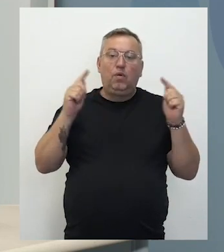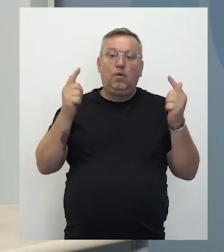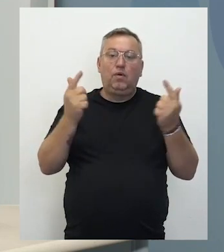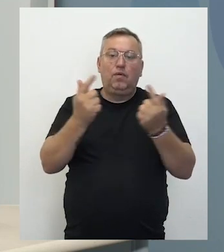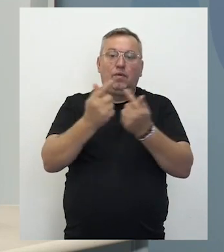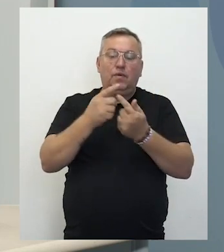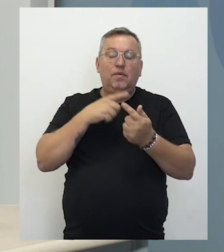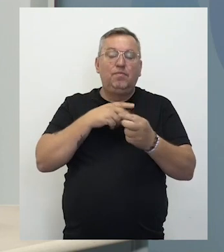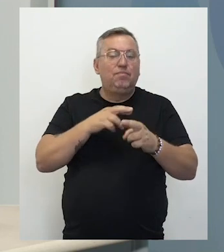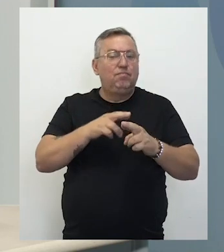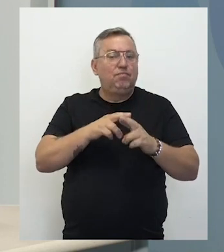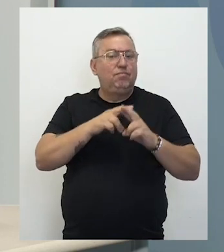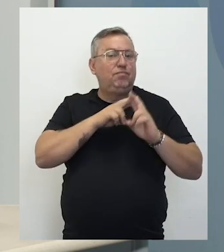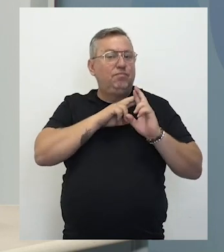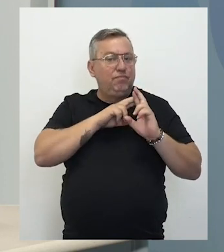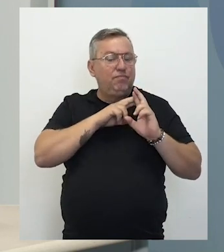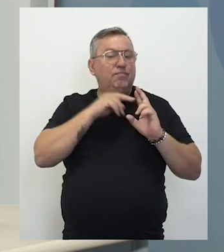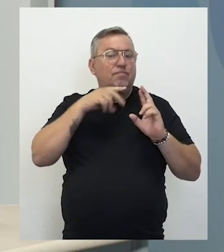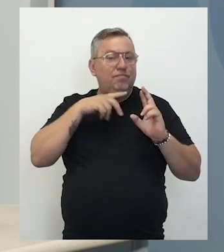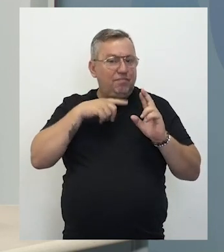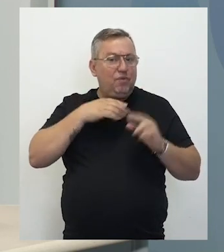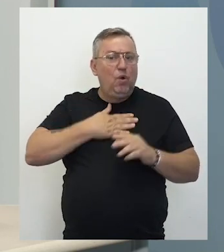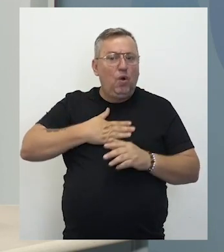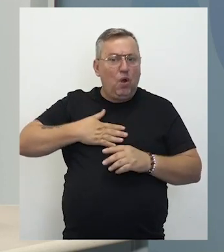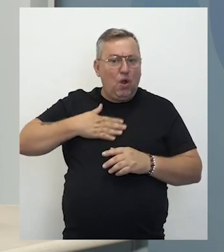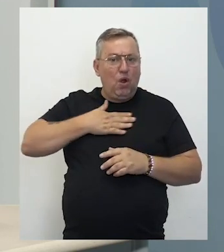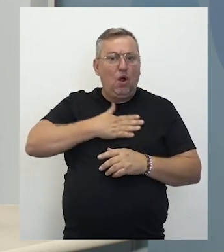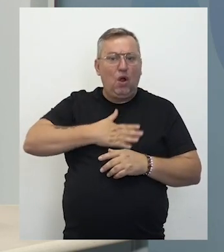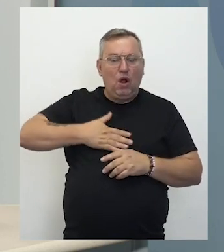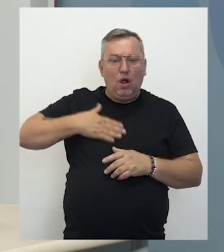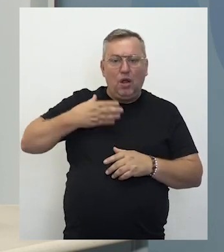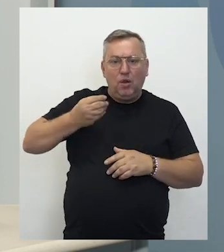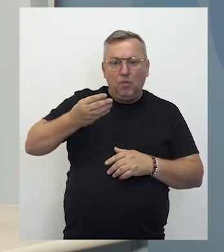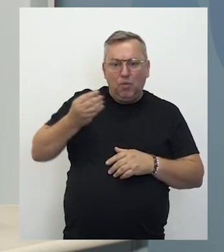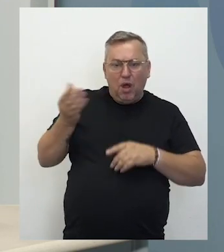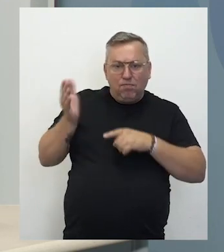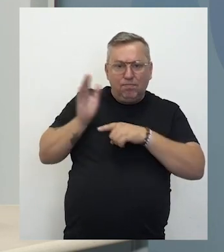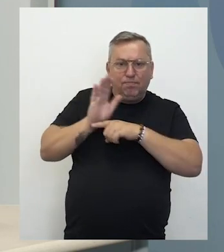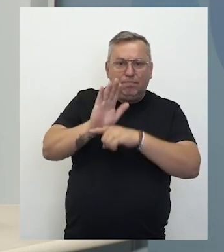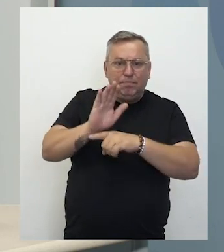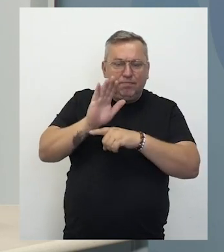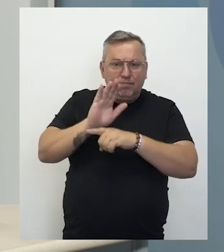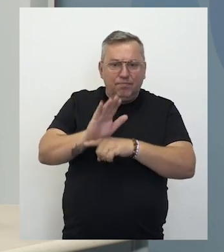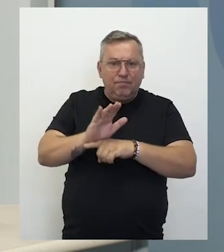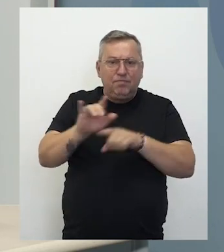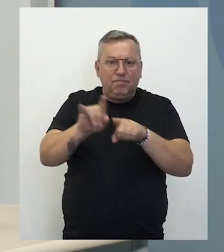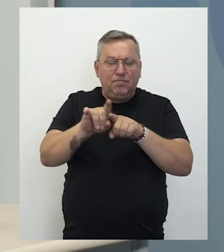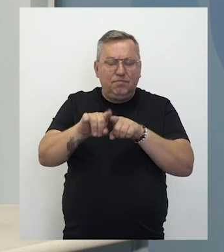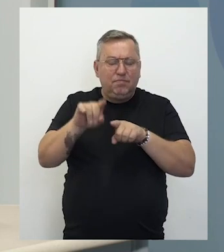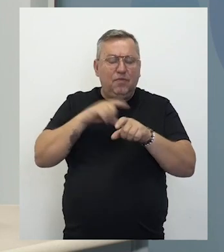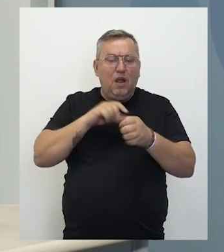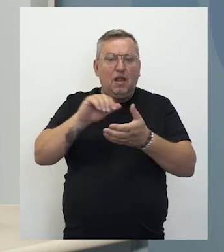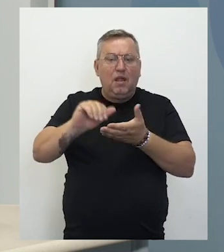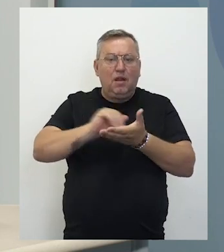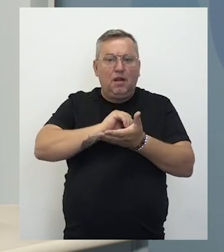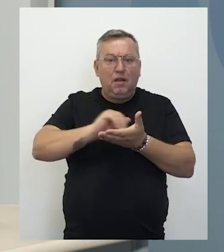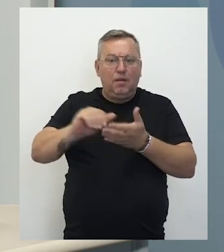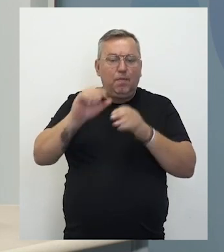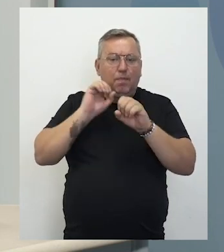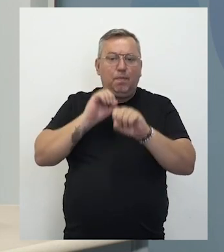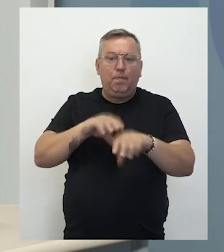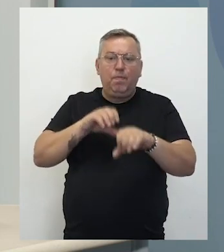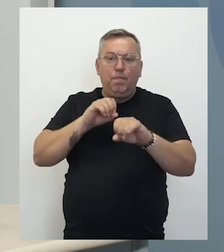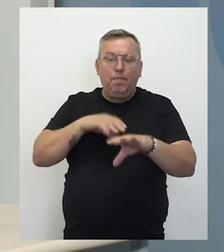uma responsabilidade, a gente sempre gosta muito de apoiar as iniciativas da Secretaria da Educação